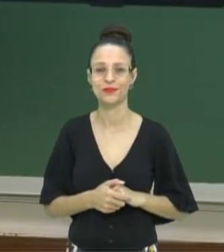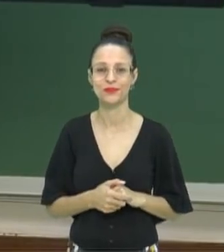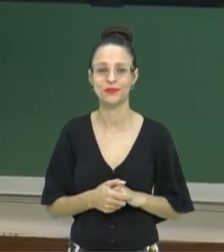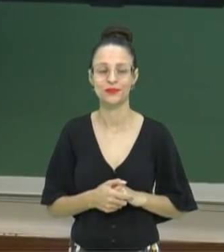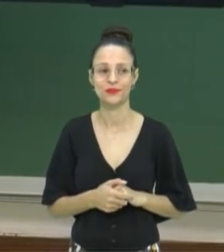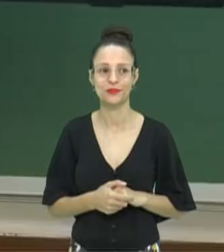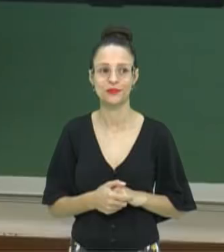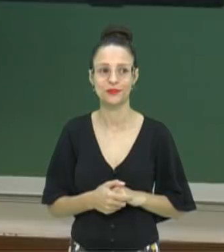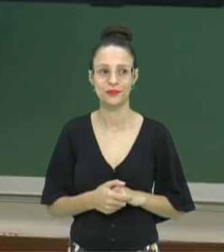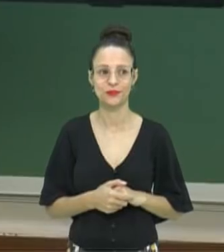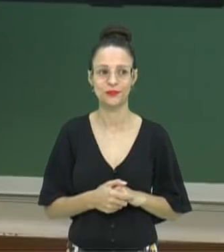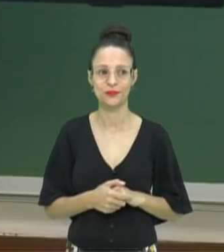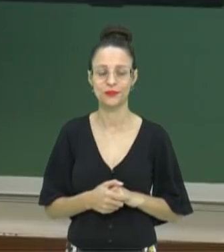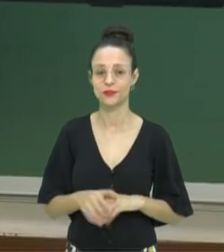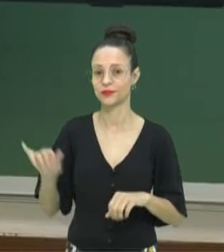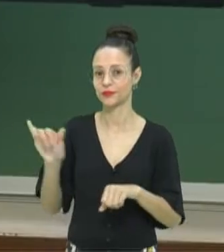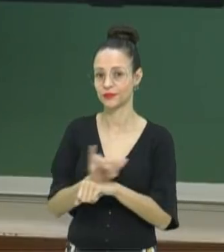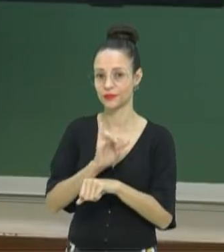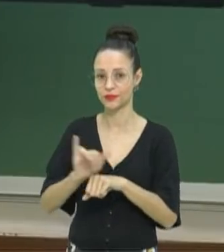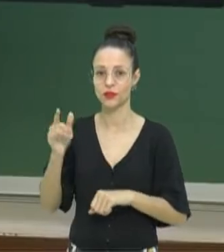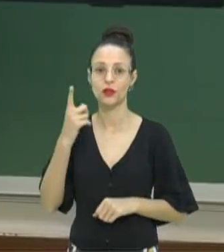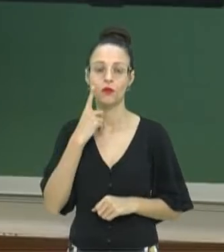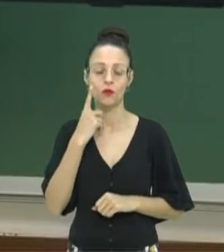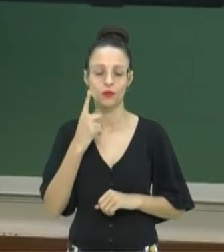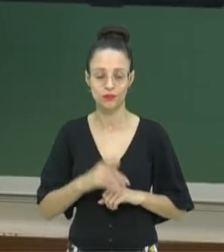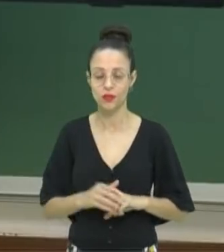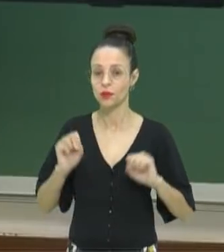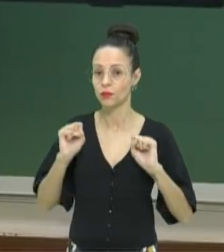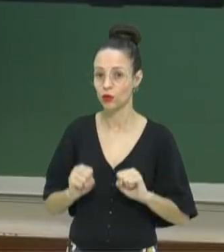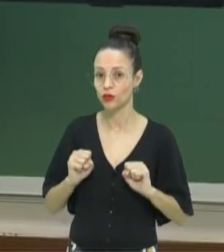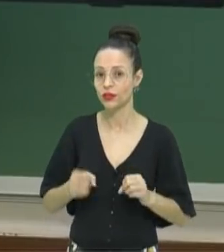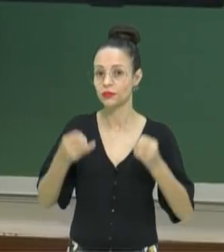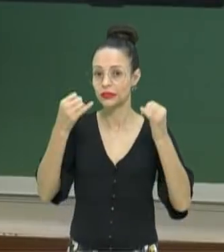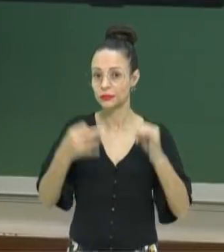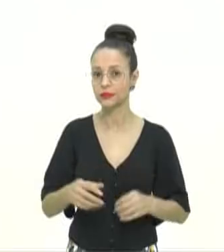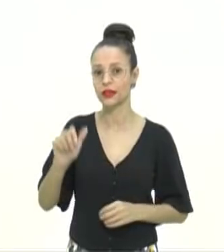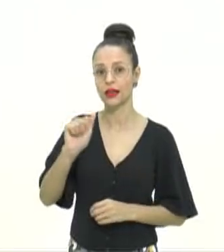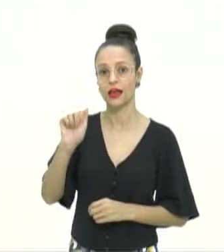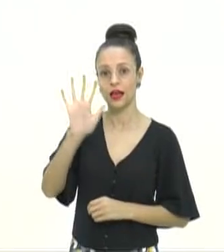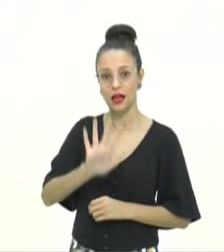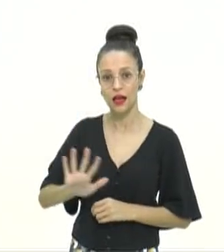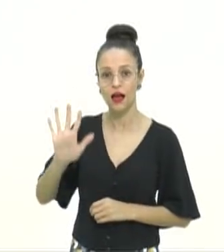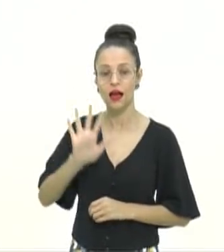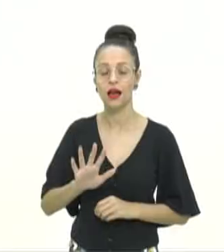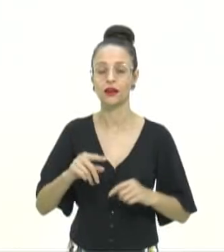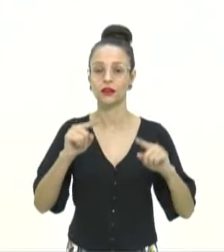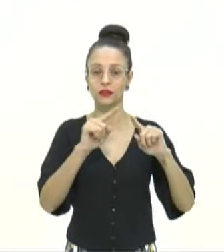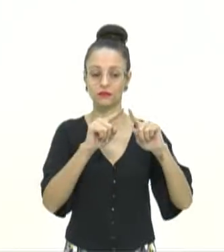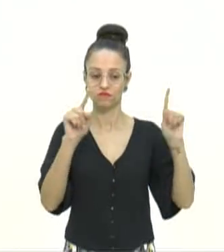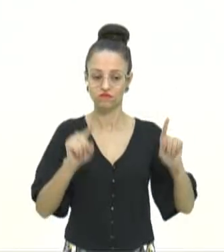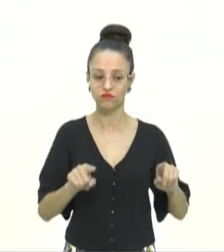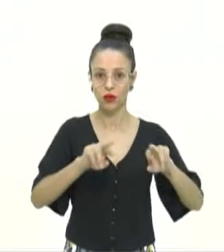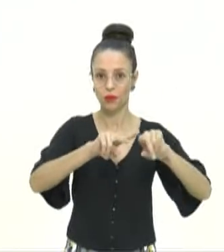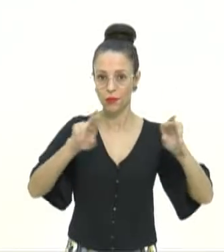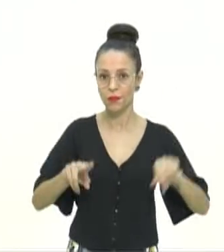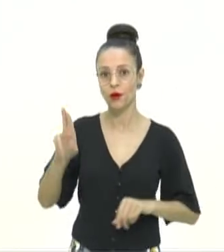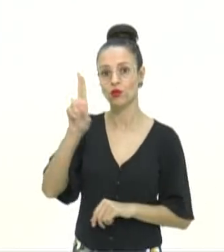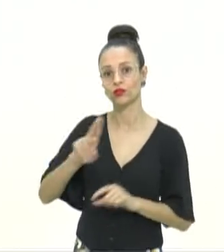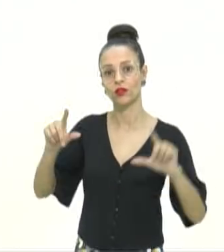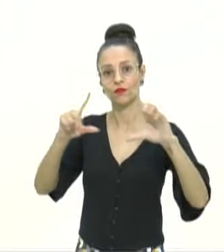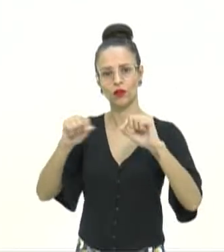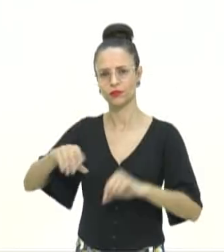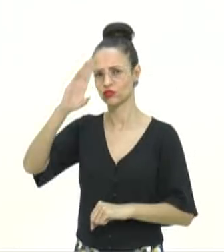vamos. Algumas estratégias, ó. Podemos determinar a área dos polígonos e dos círculos primeiro, utilizando a forma